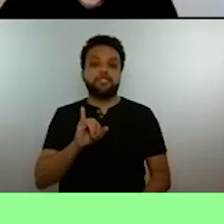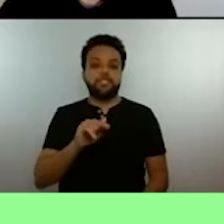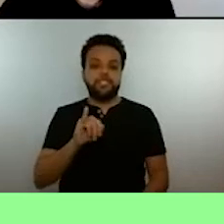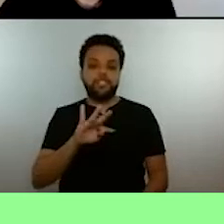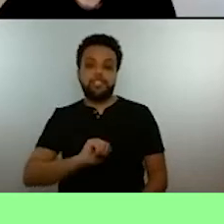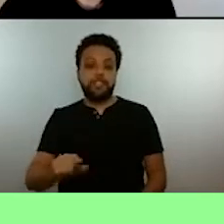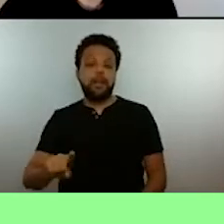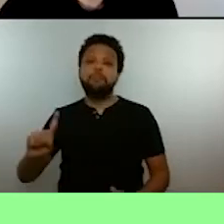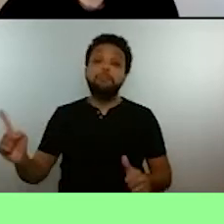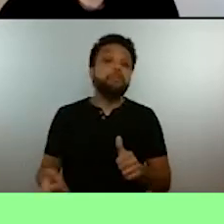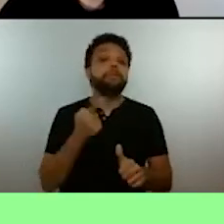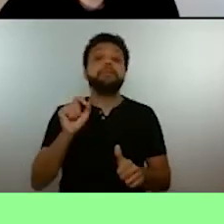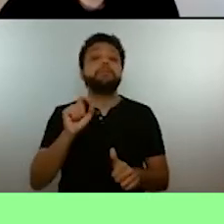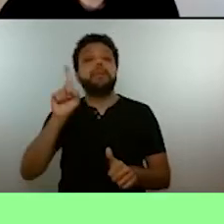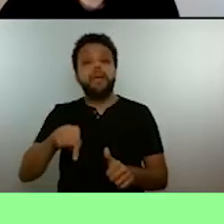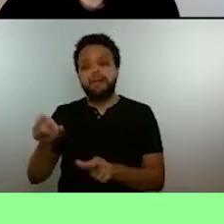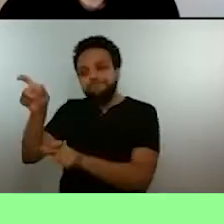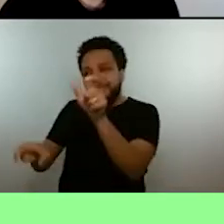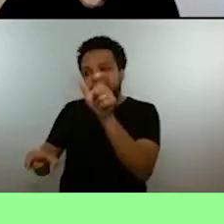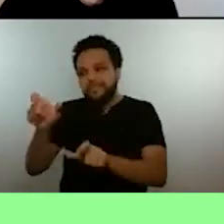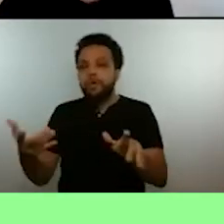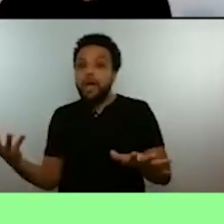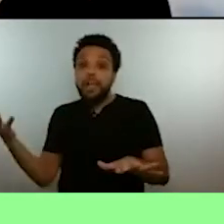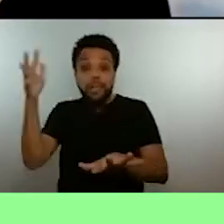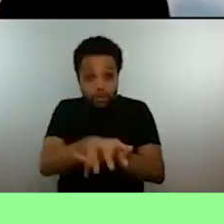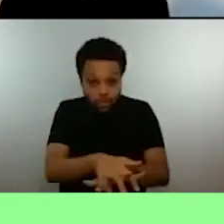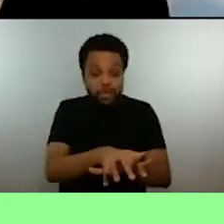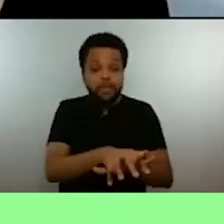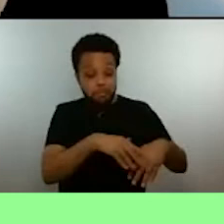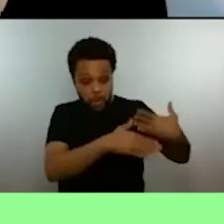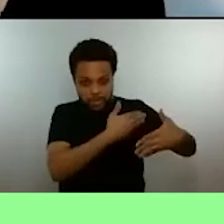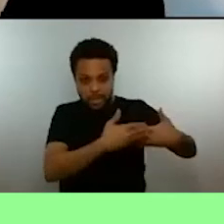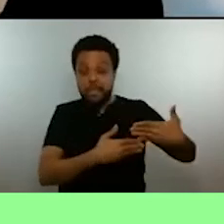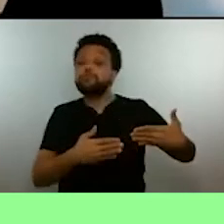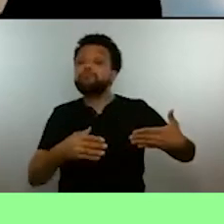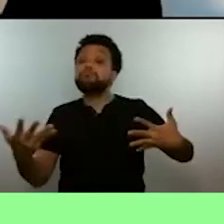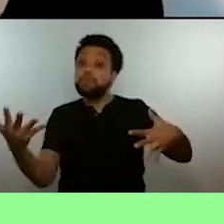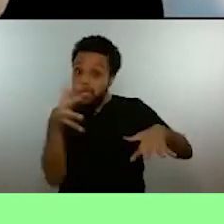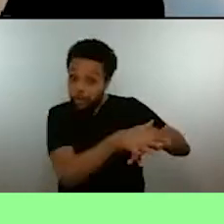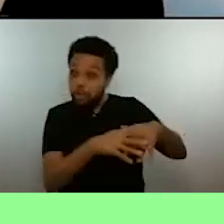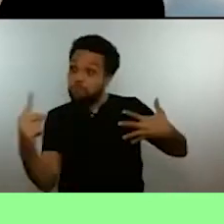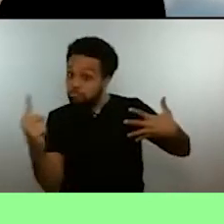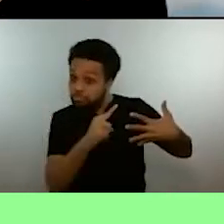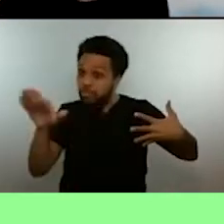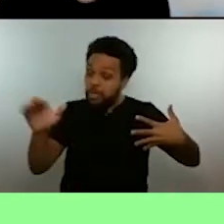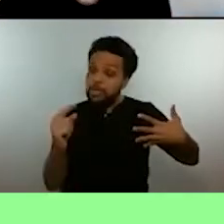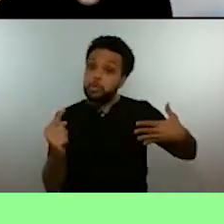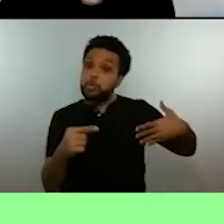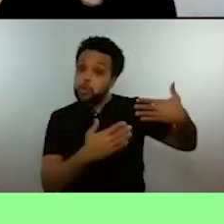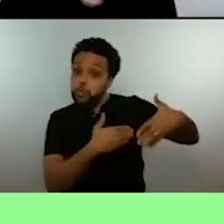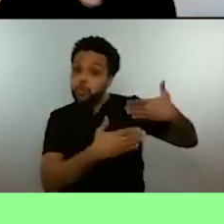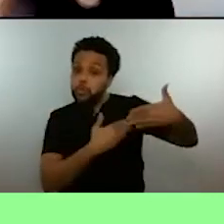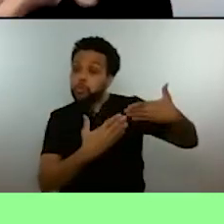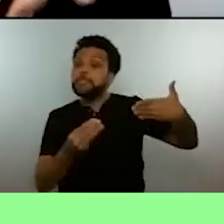pessoas, a gente testa se aquilo que a gente criou, que a gente pensou realmente é